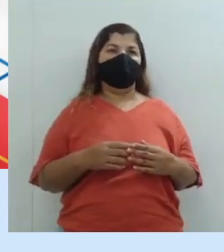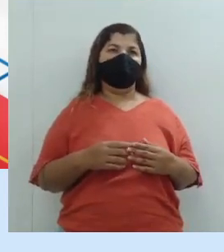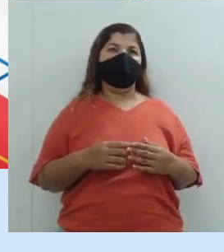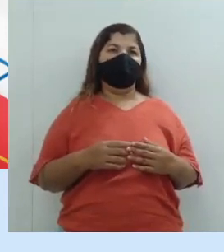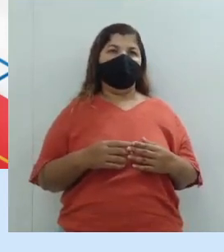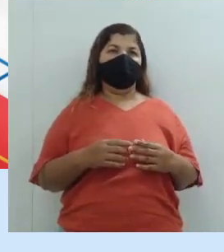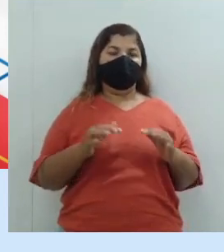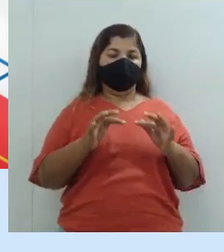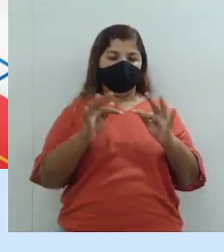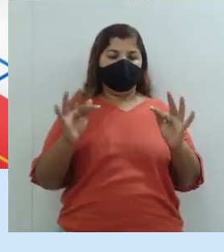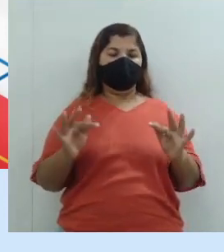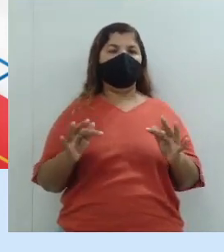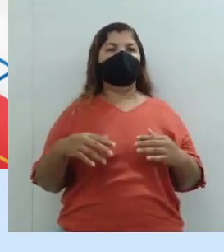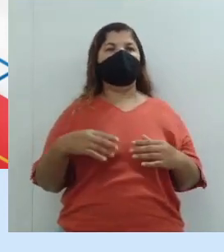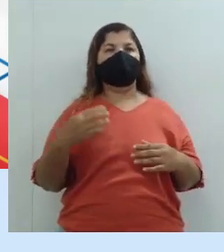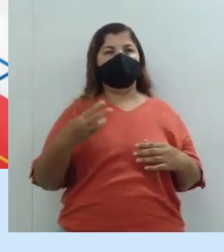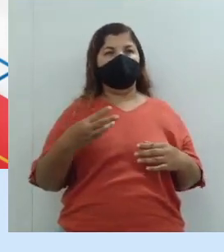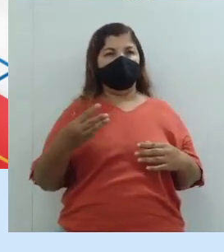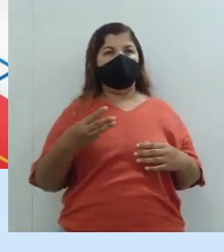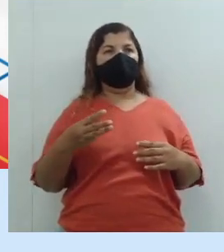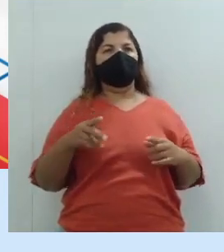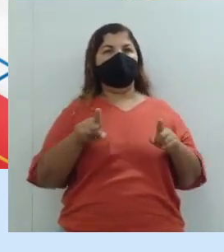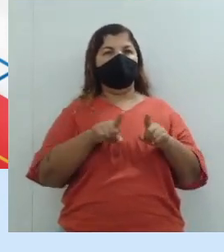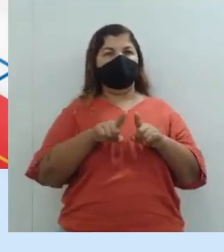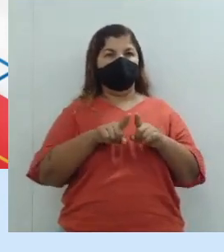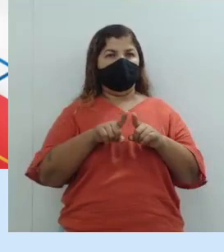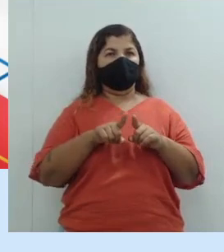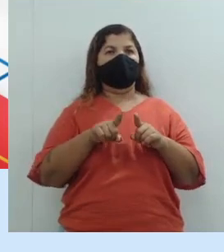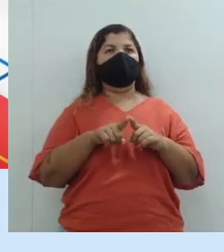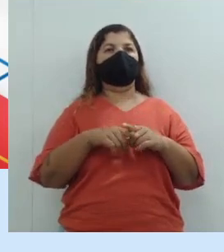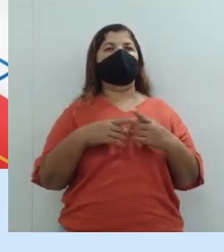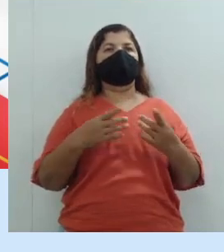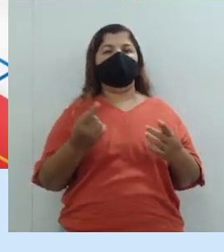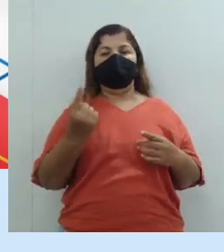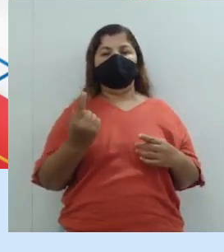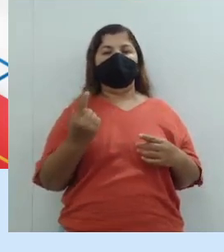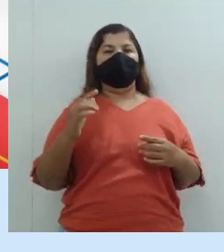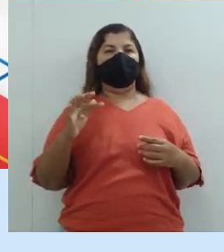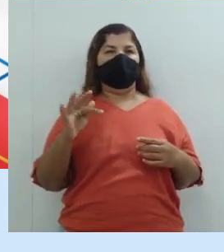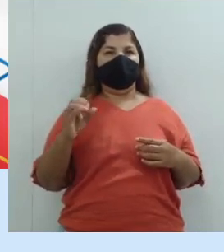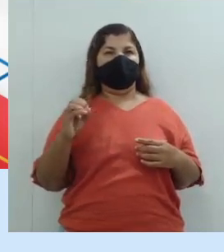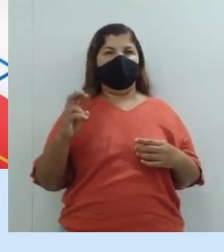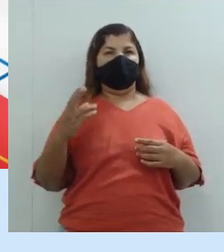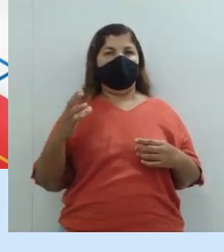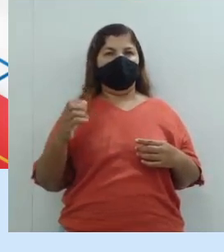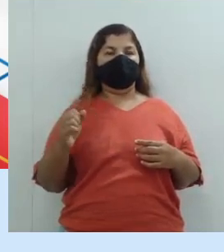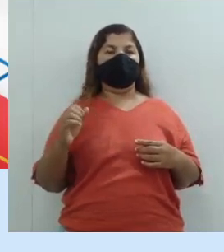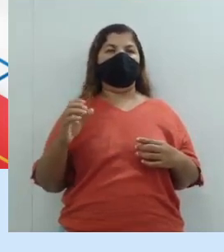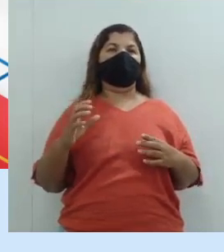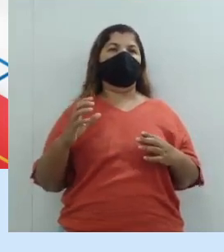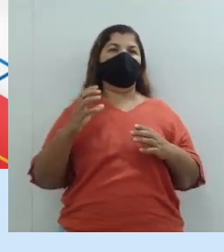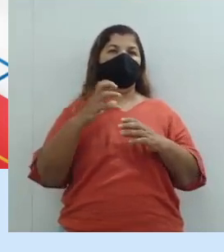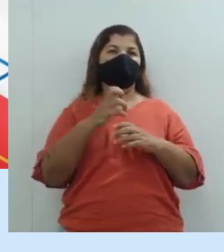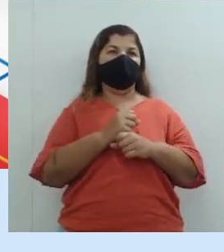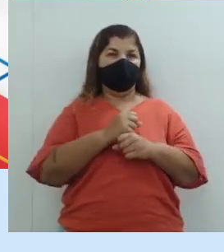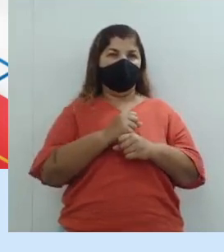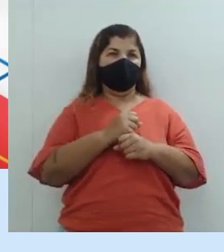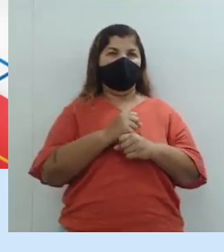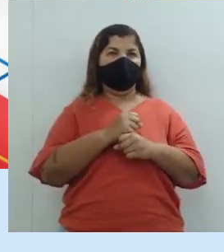vezes a aceleração. E para o corpo 3, a mesma coisa, mas para ele eu só tenho uma força, né? Vou somar minhas três equações